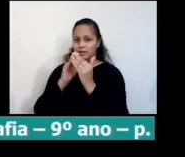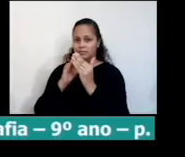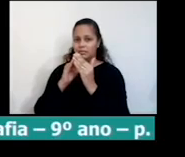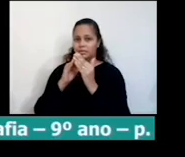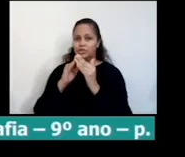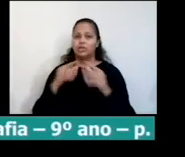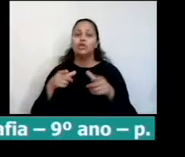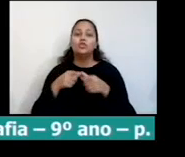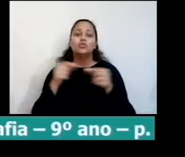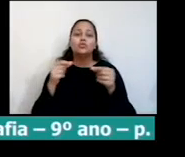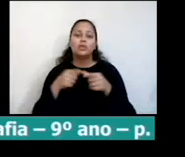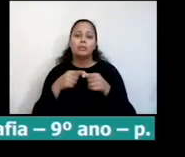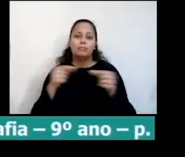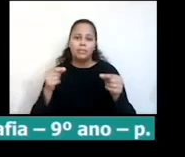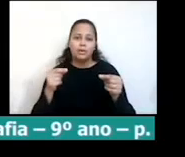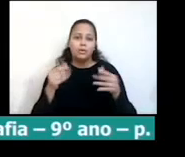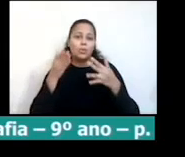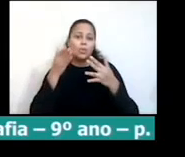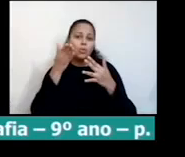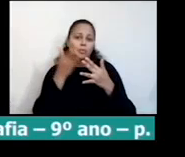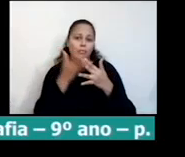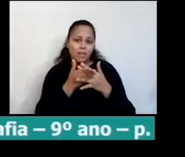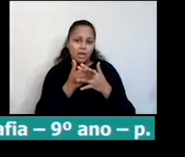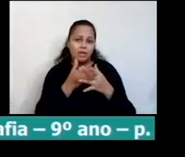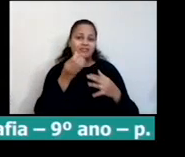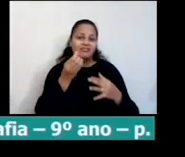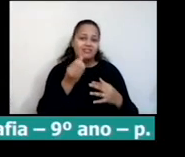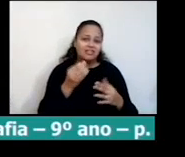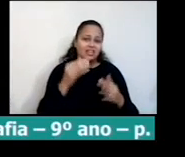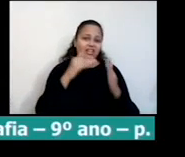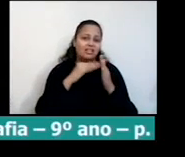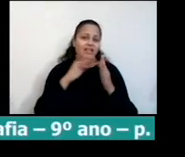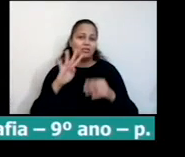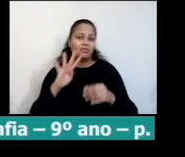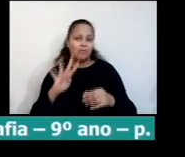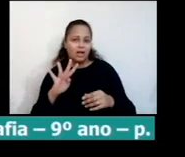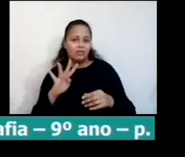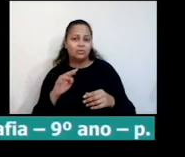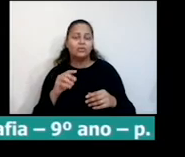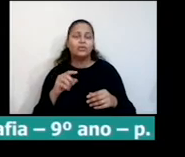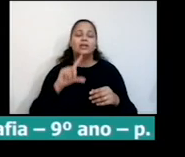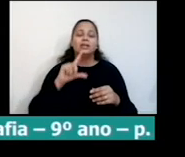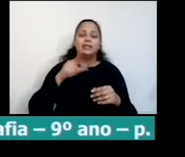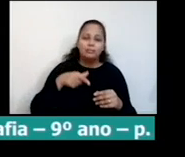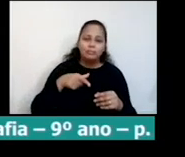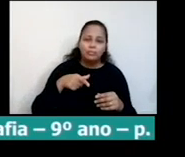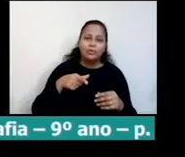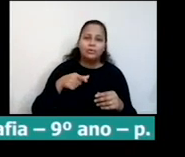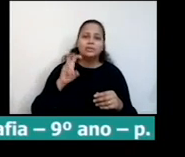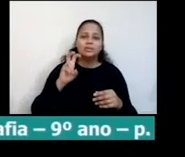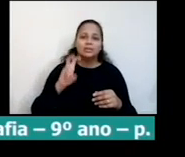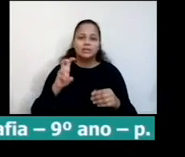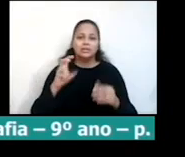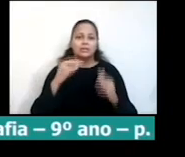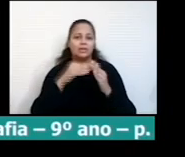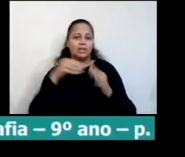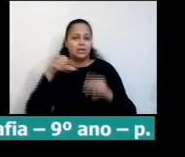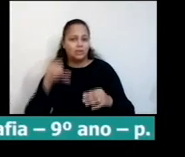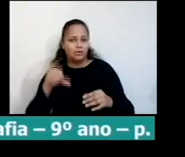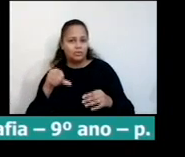centro da pirâmide, observem, começa de 0 a 4, vai subindo de 5 a 9, de 10 a